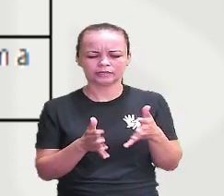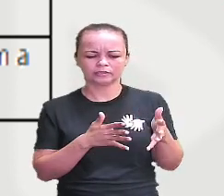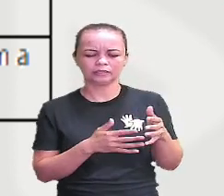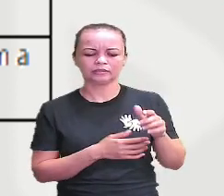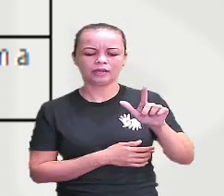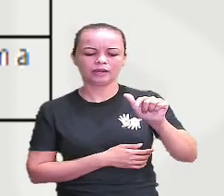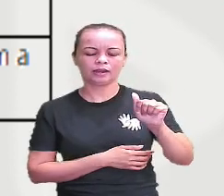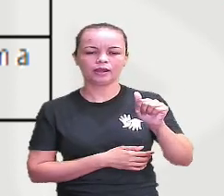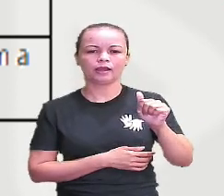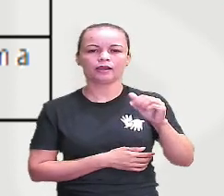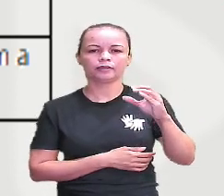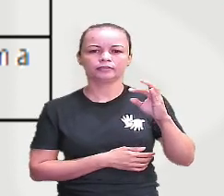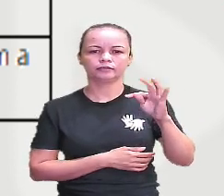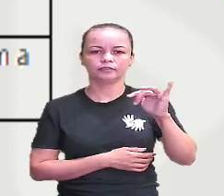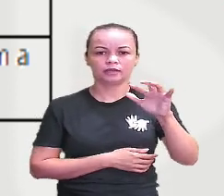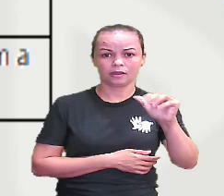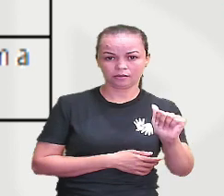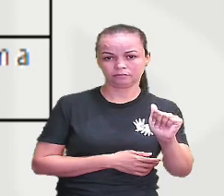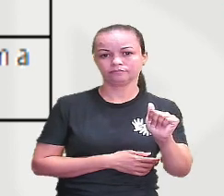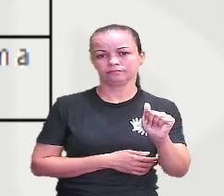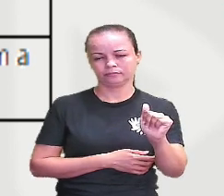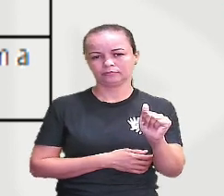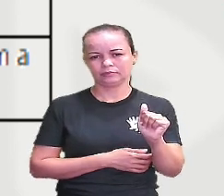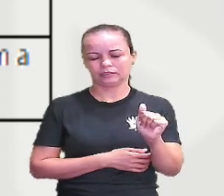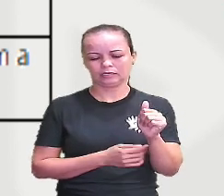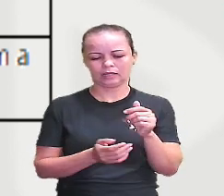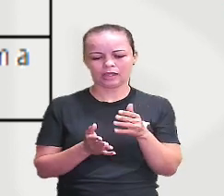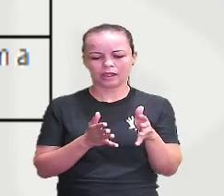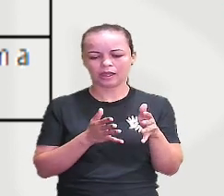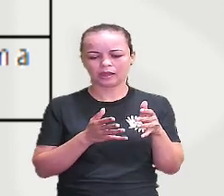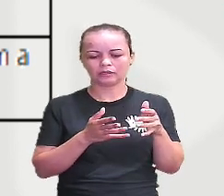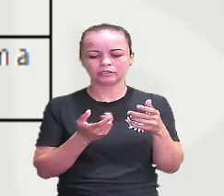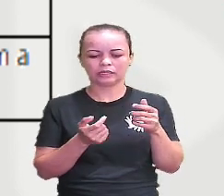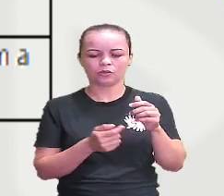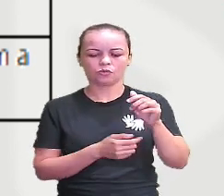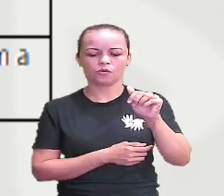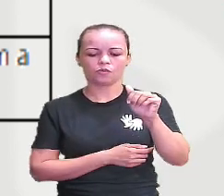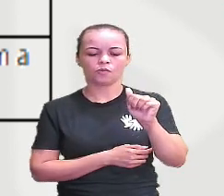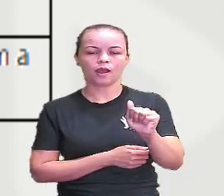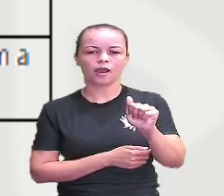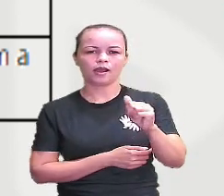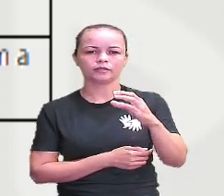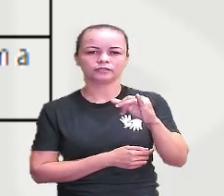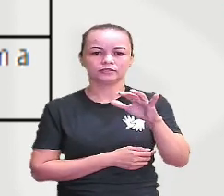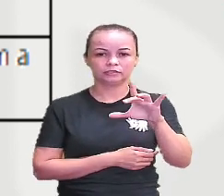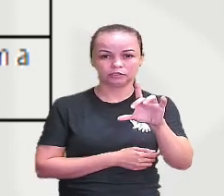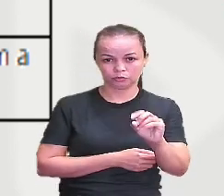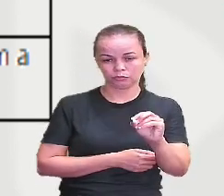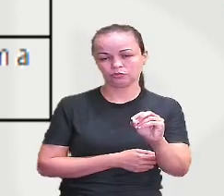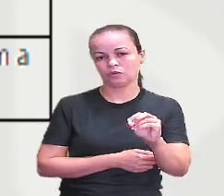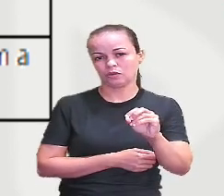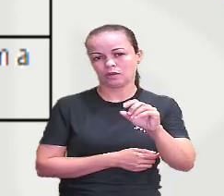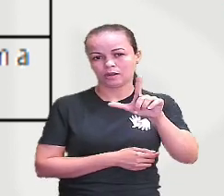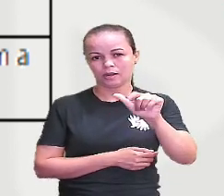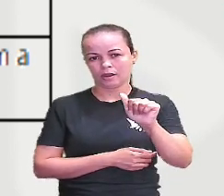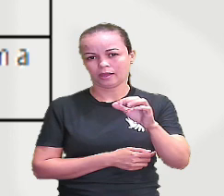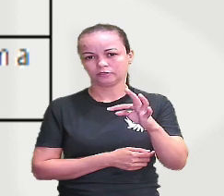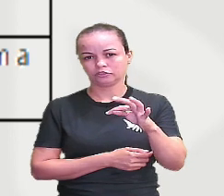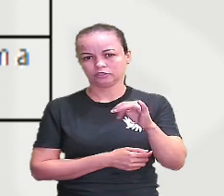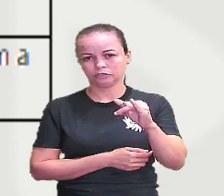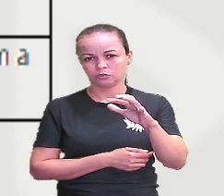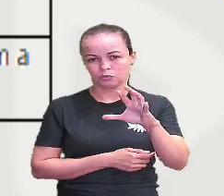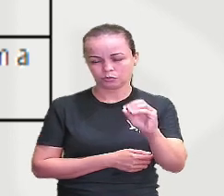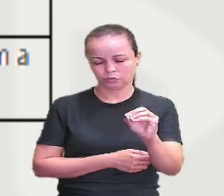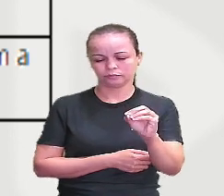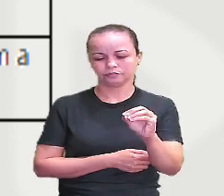fermentação lática, ou a chamada justamente o ácido lático, vou até pedir perdão a vocês por estar escrito aí, foi uma falta